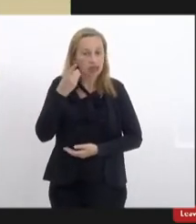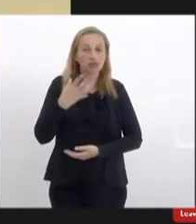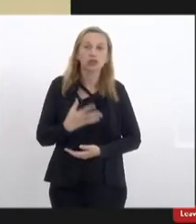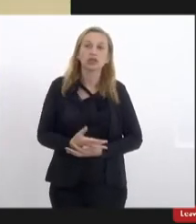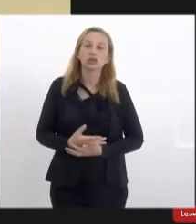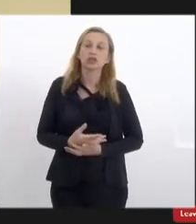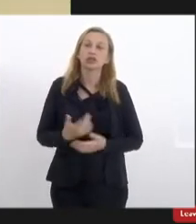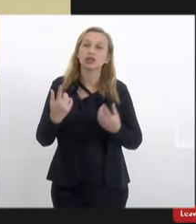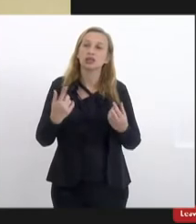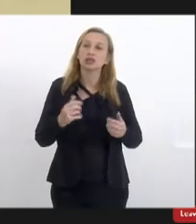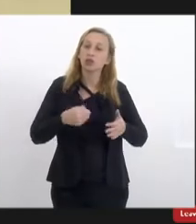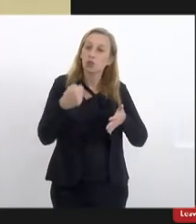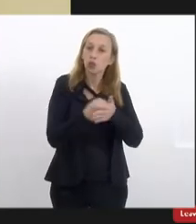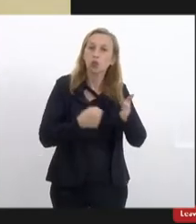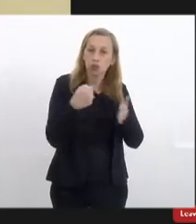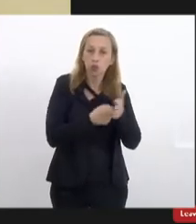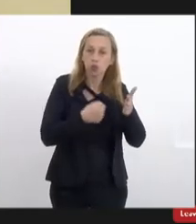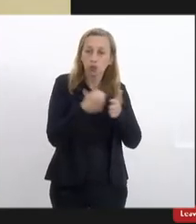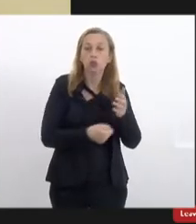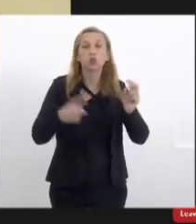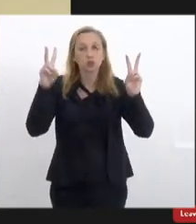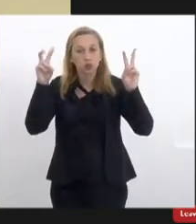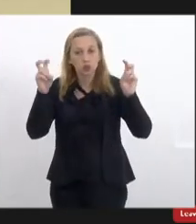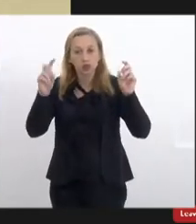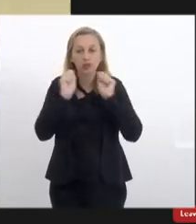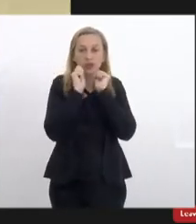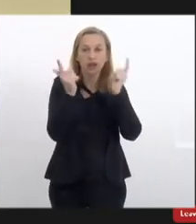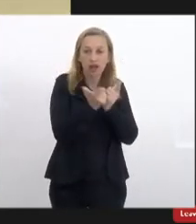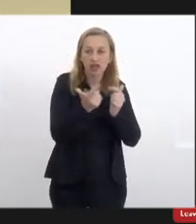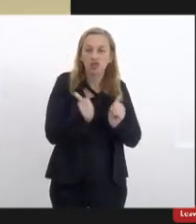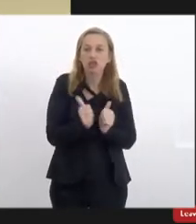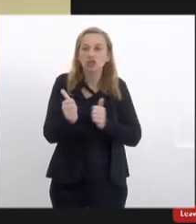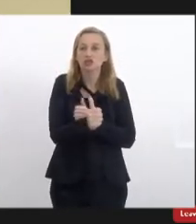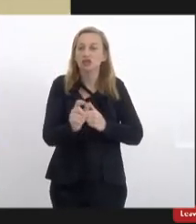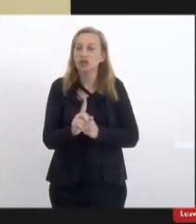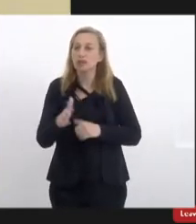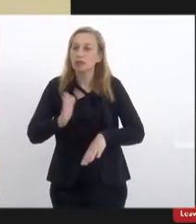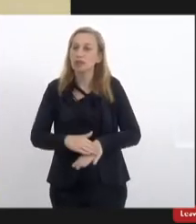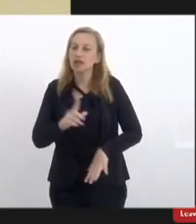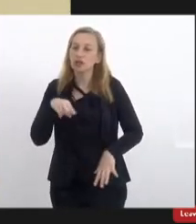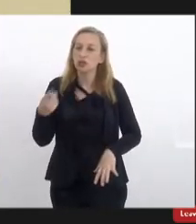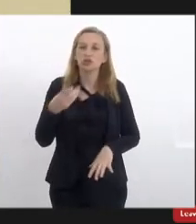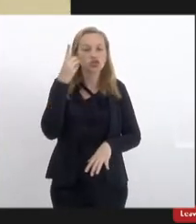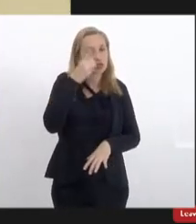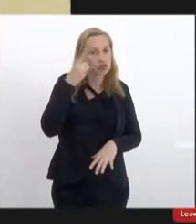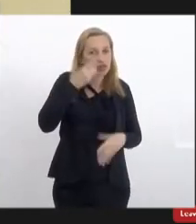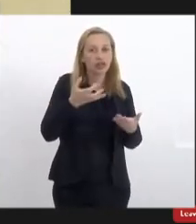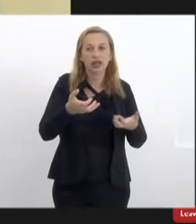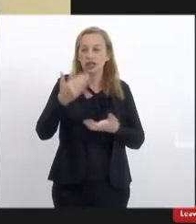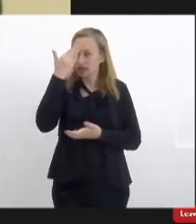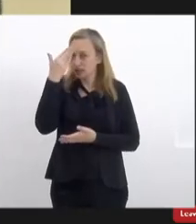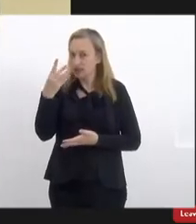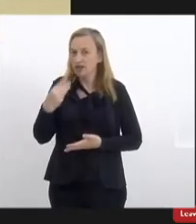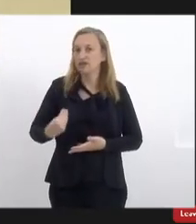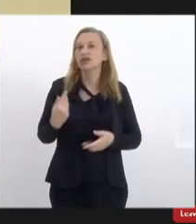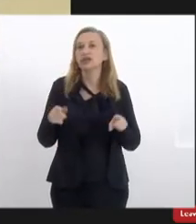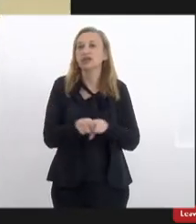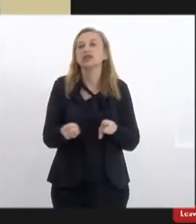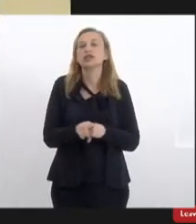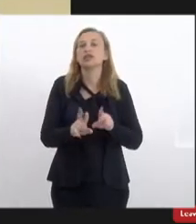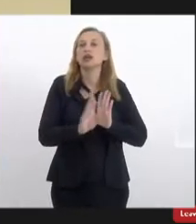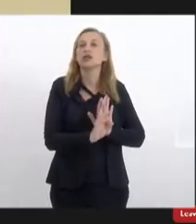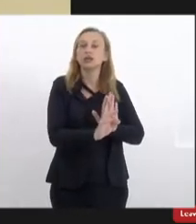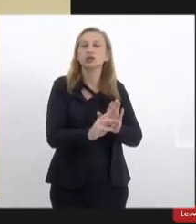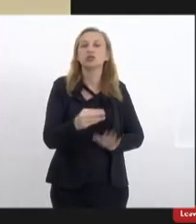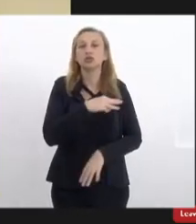um combatente ativo do tema na LERJ, frente aos demais parlamentares. Quero agradecer a presença também dos representantes